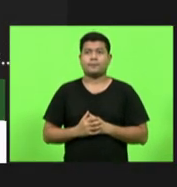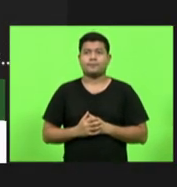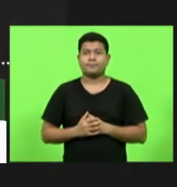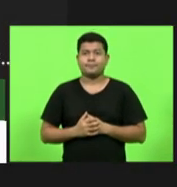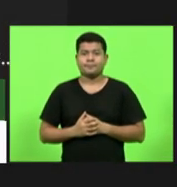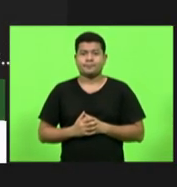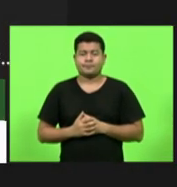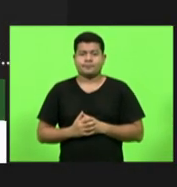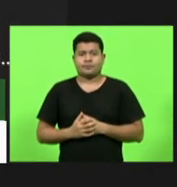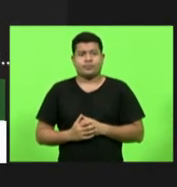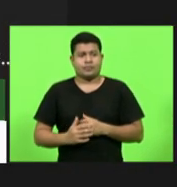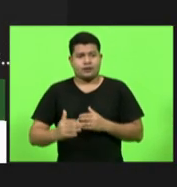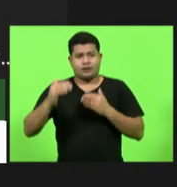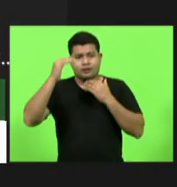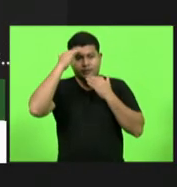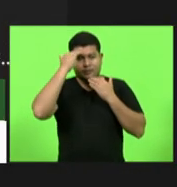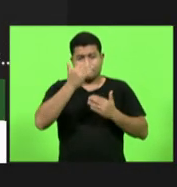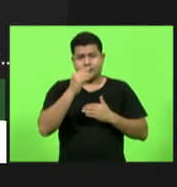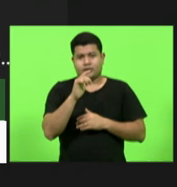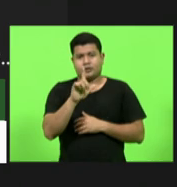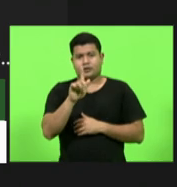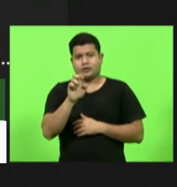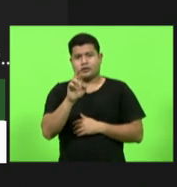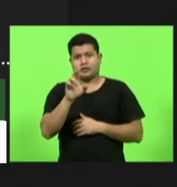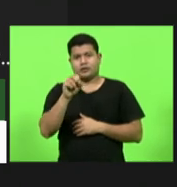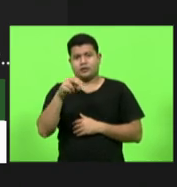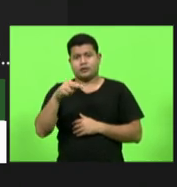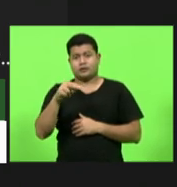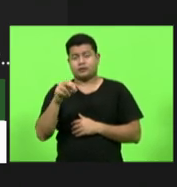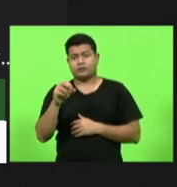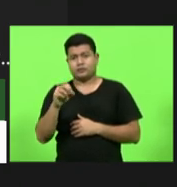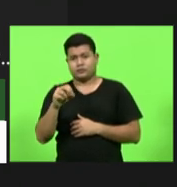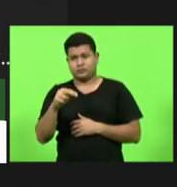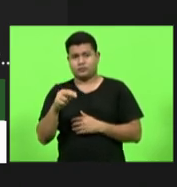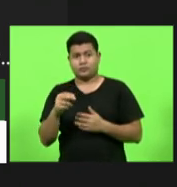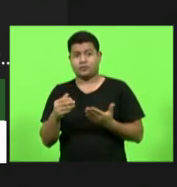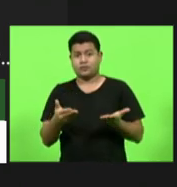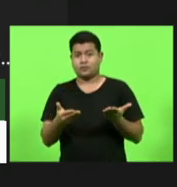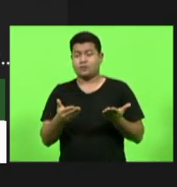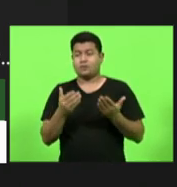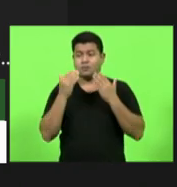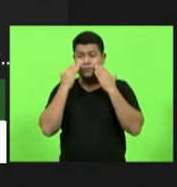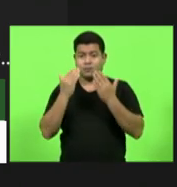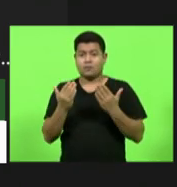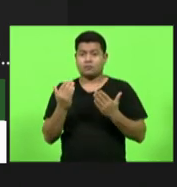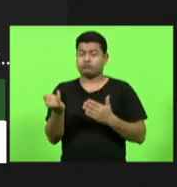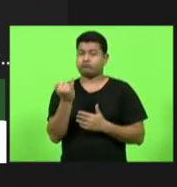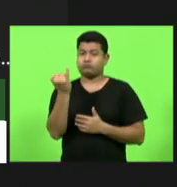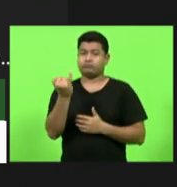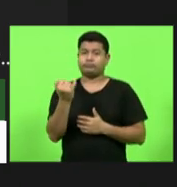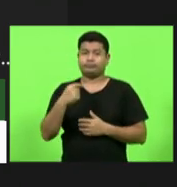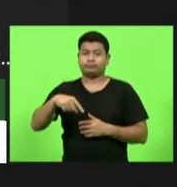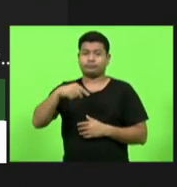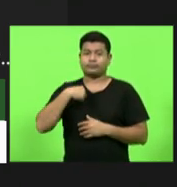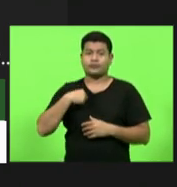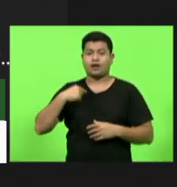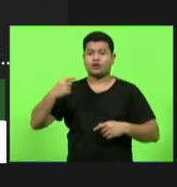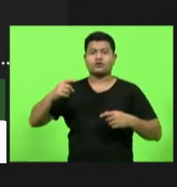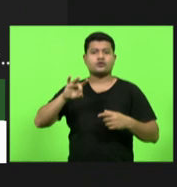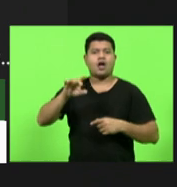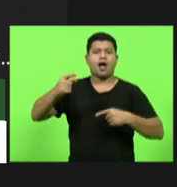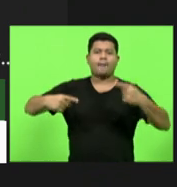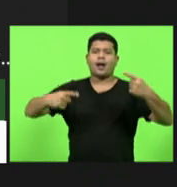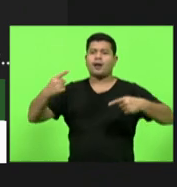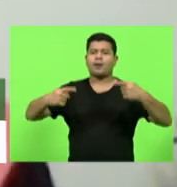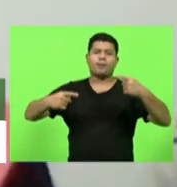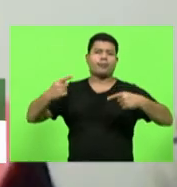Obrigada, doutor Gerson, que traz aqui a importância desse cruzamento, né? Para que a gente não fique no âmbito discursivo, mas